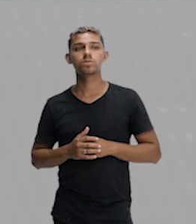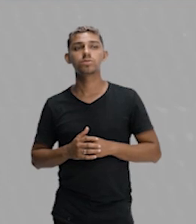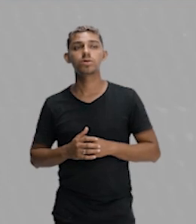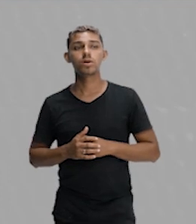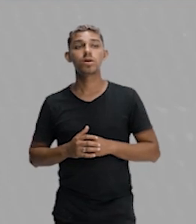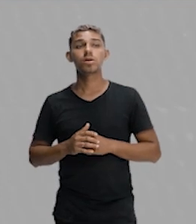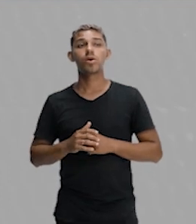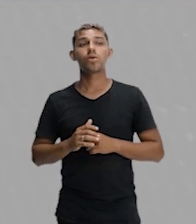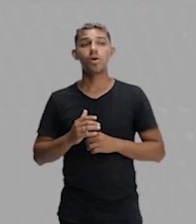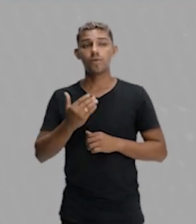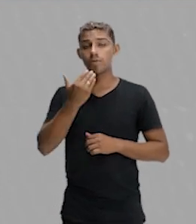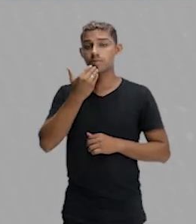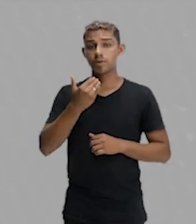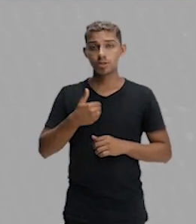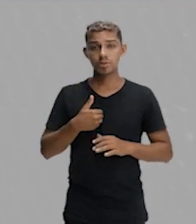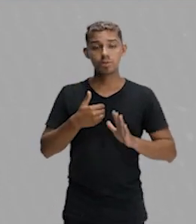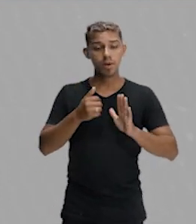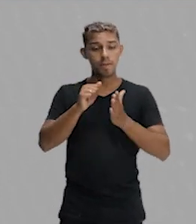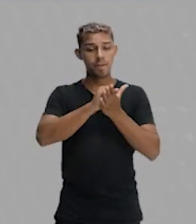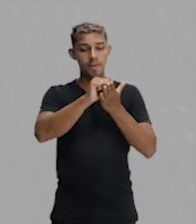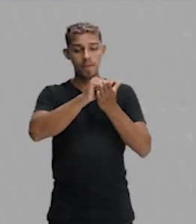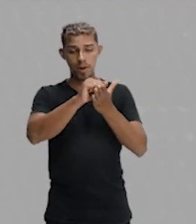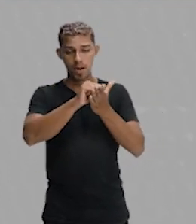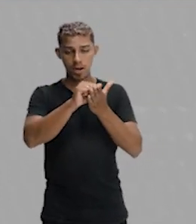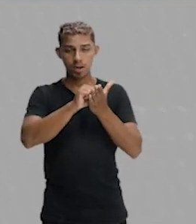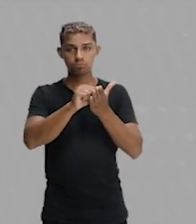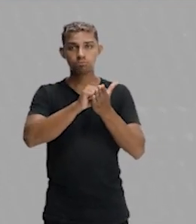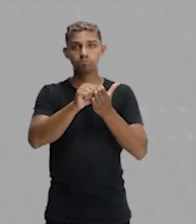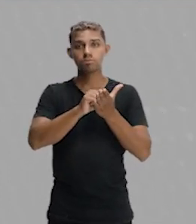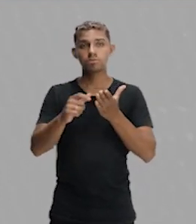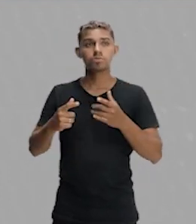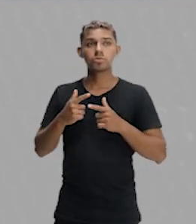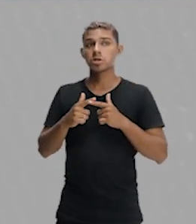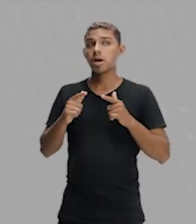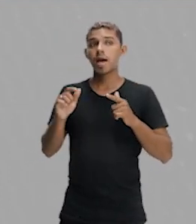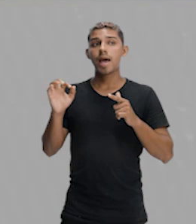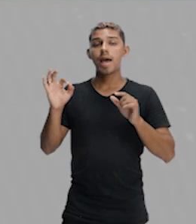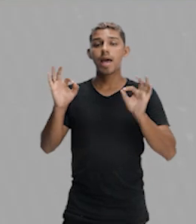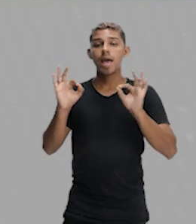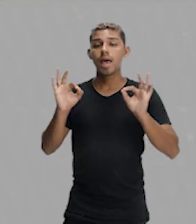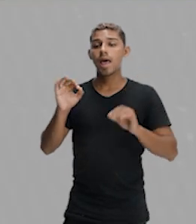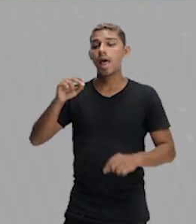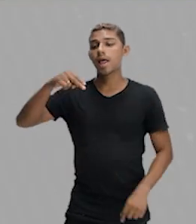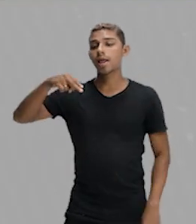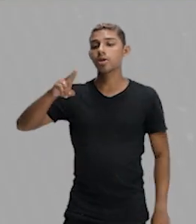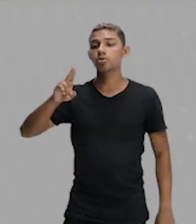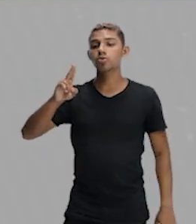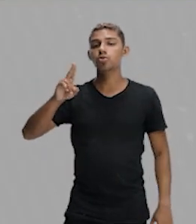efeito. Essas linhas aqui externas, ó, porque o campo ele é nulo.